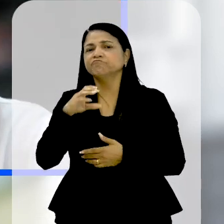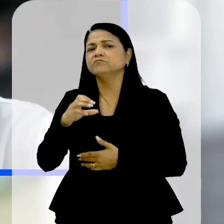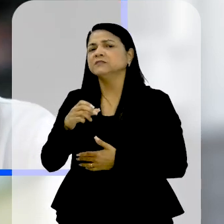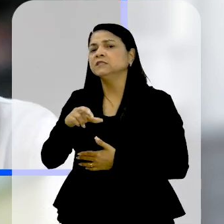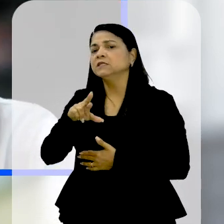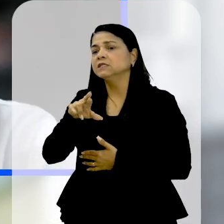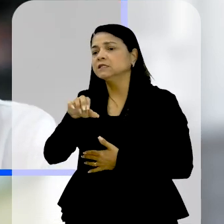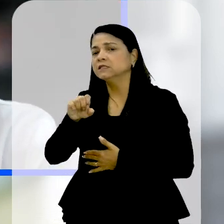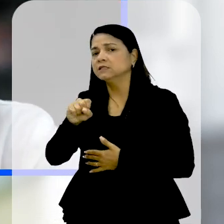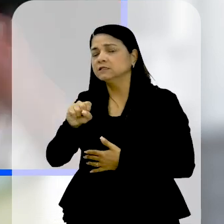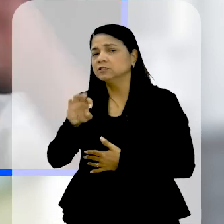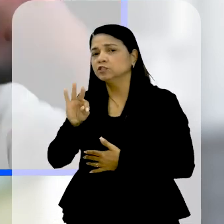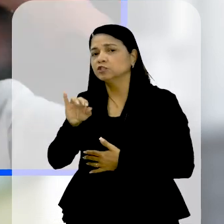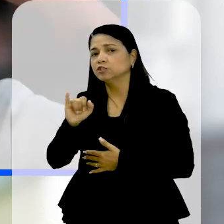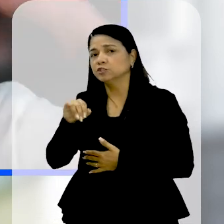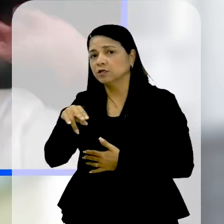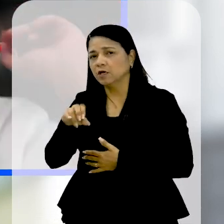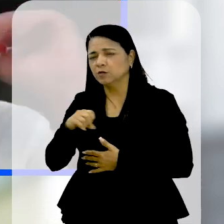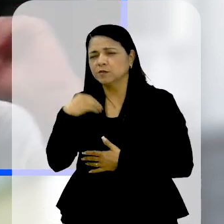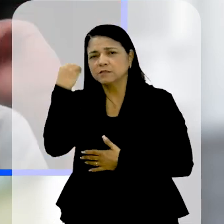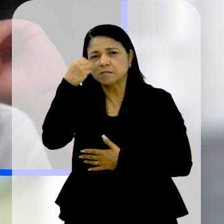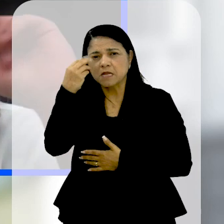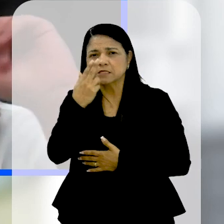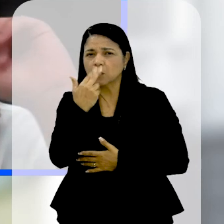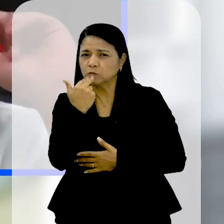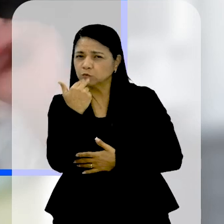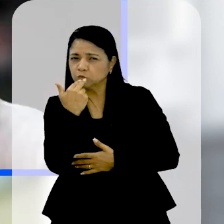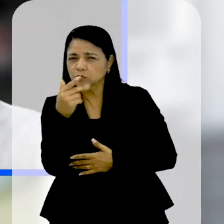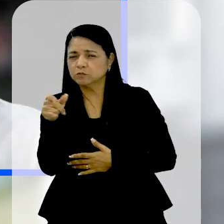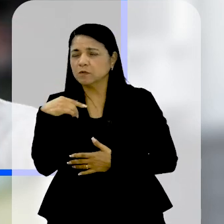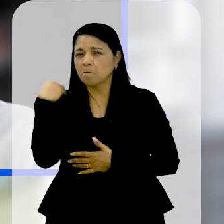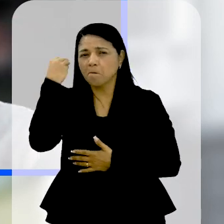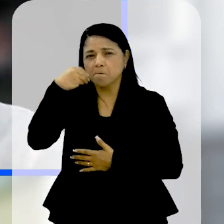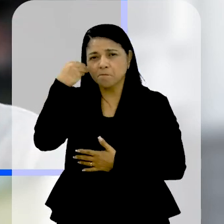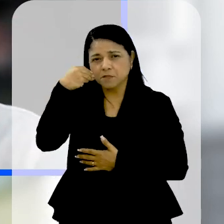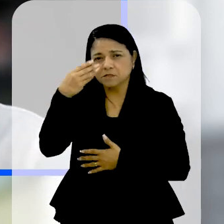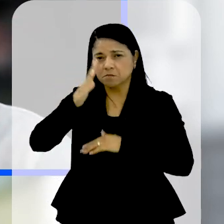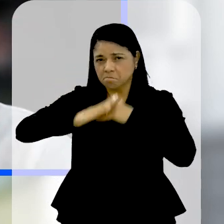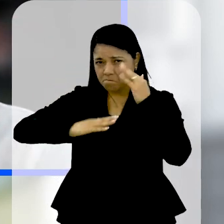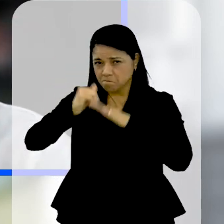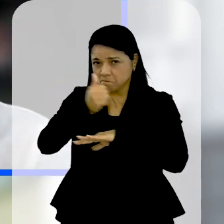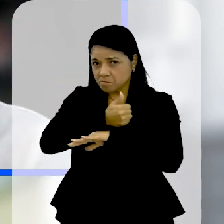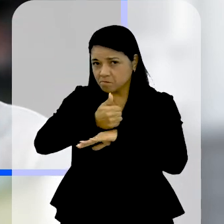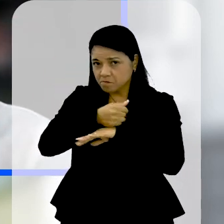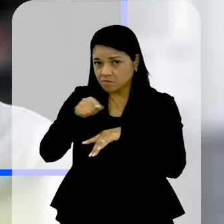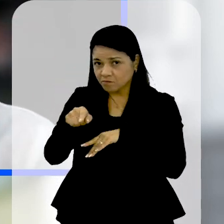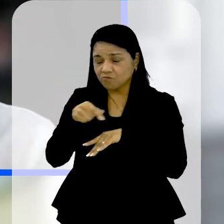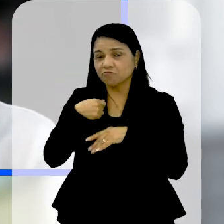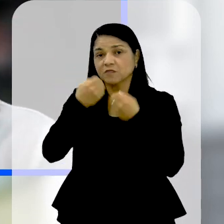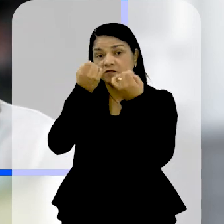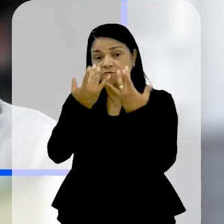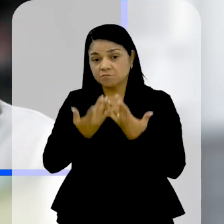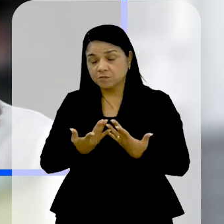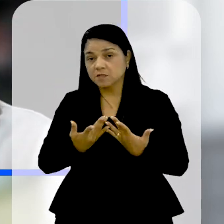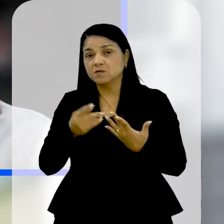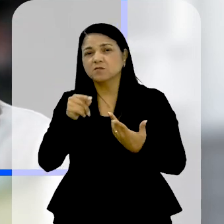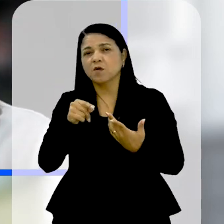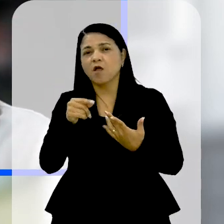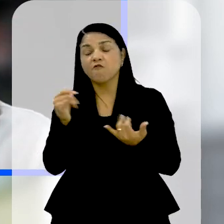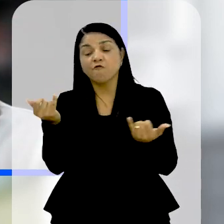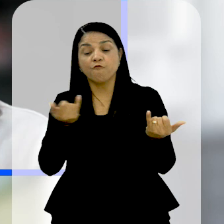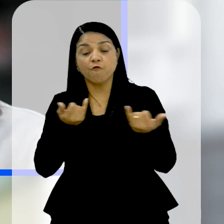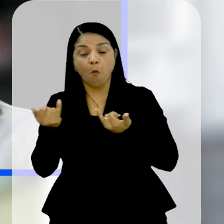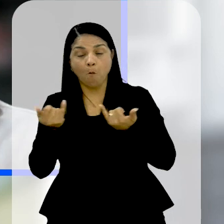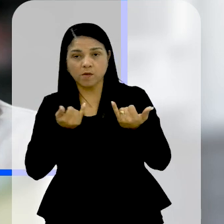Cristiano, pela sua experiência como nutricionista, sua experiência profissional, a gente está falando aqui sobre a questão